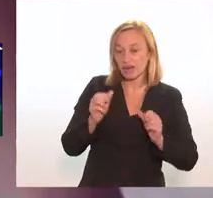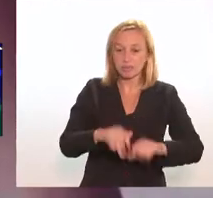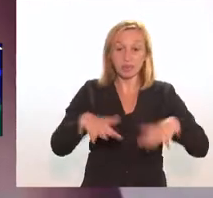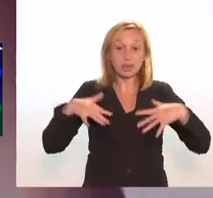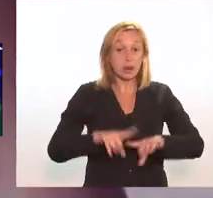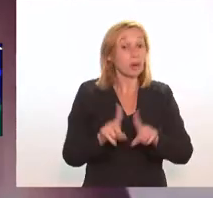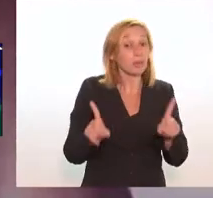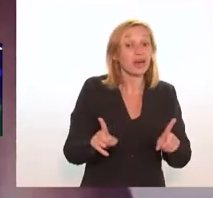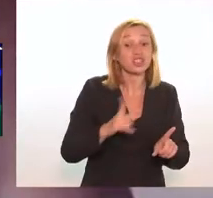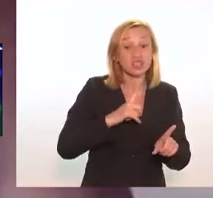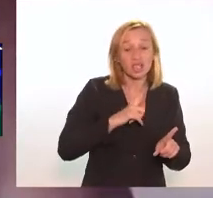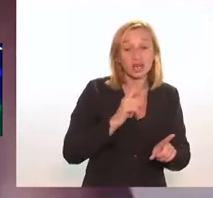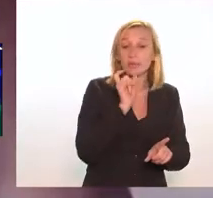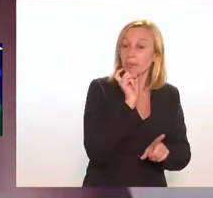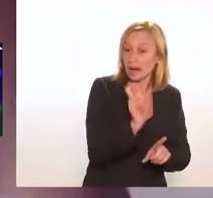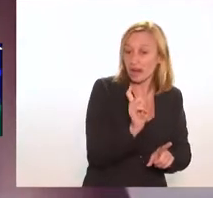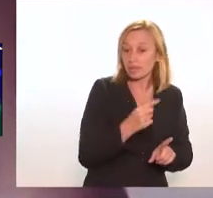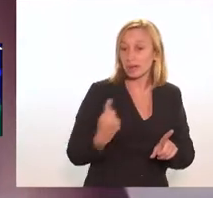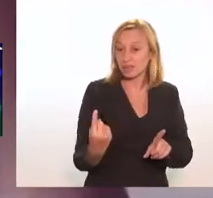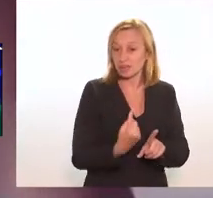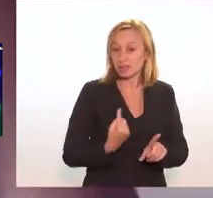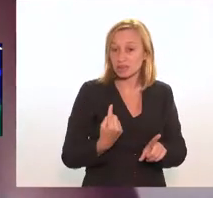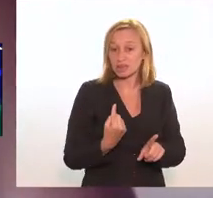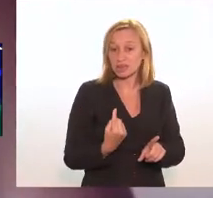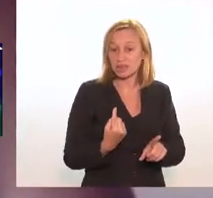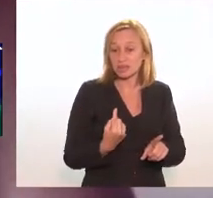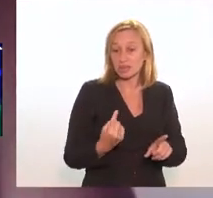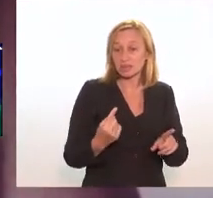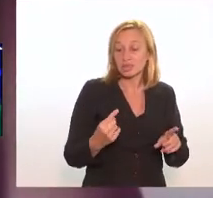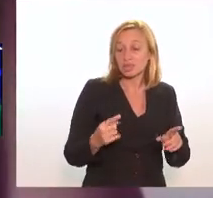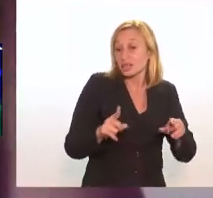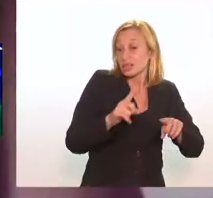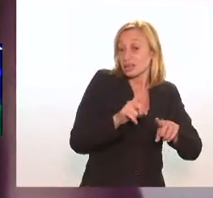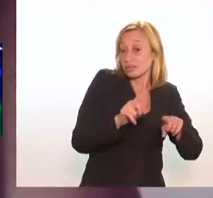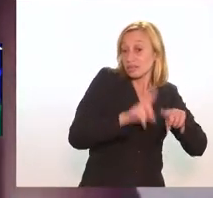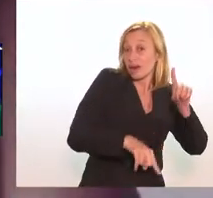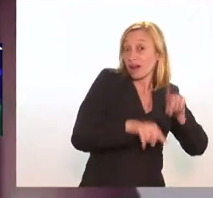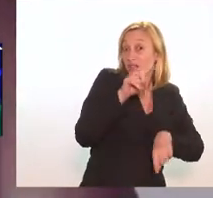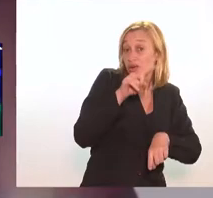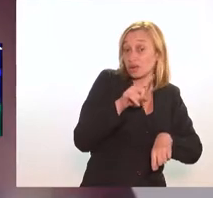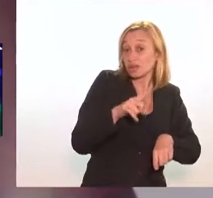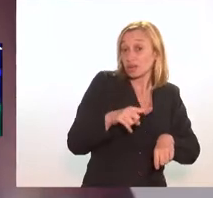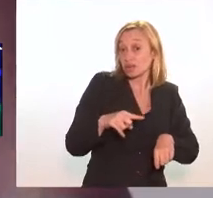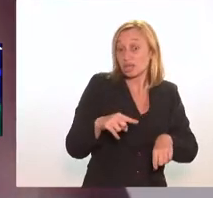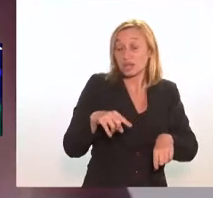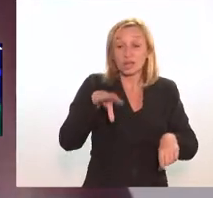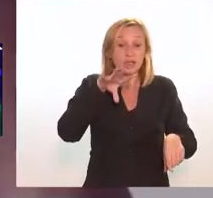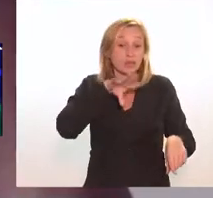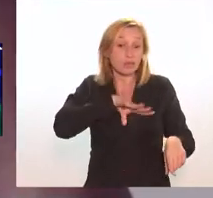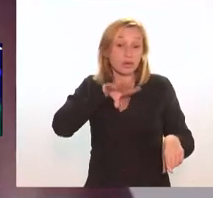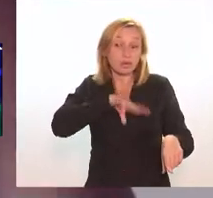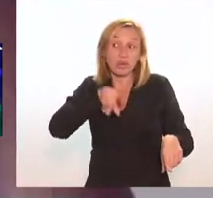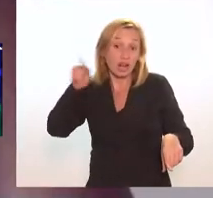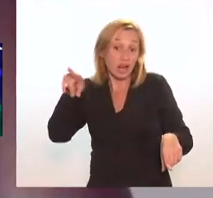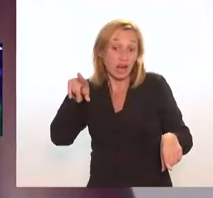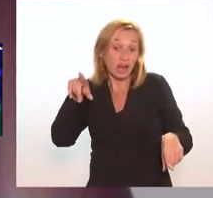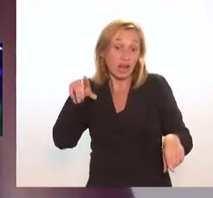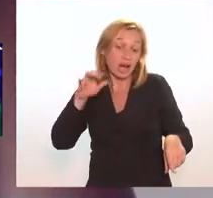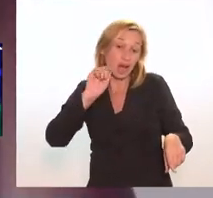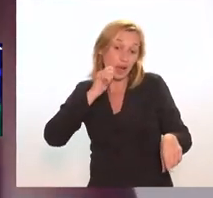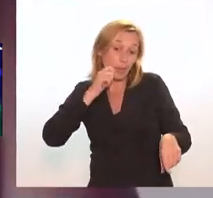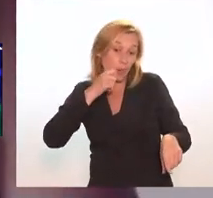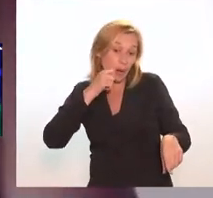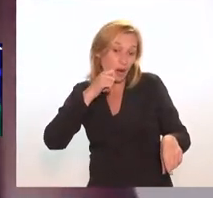mas existem palavras para a gente que fazem parte de palavrões e em Portugal é pão francês, é